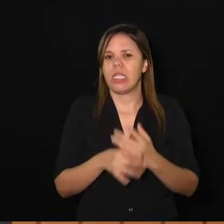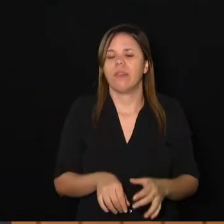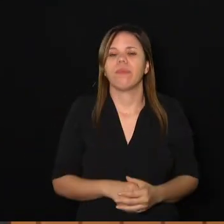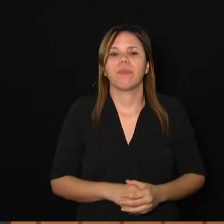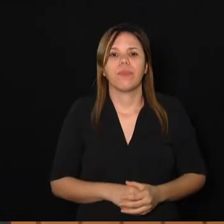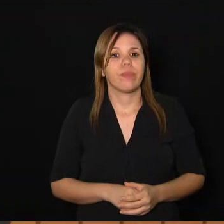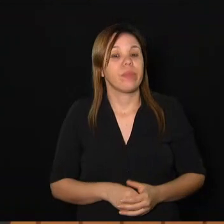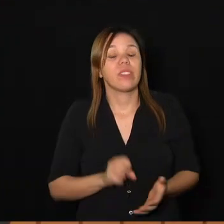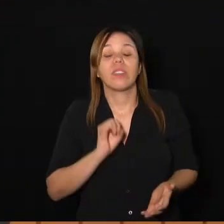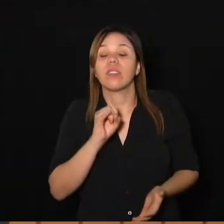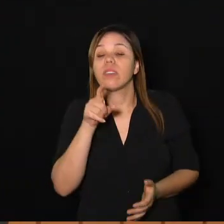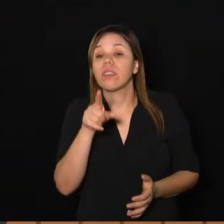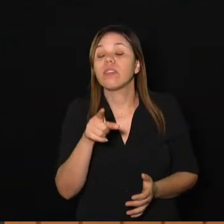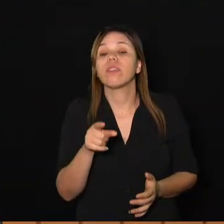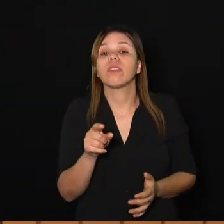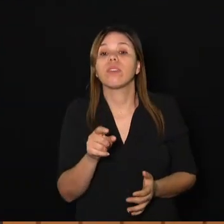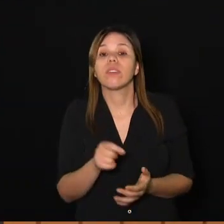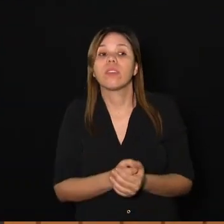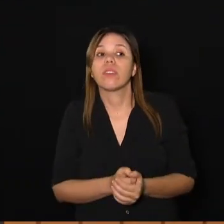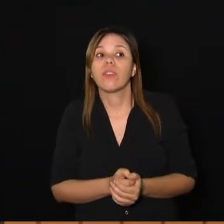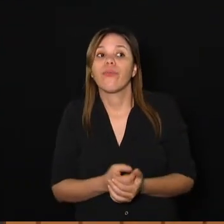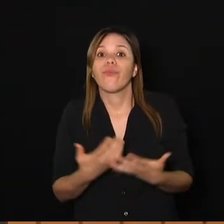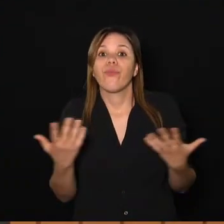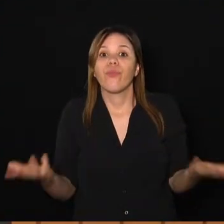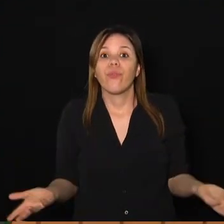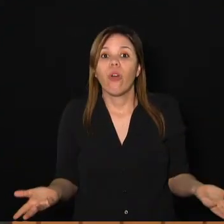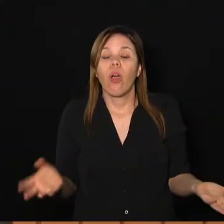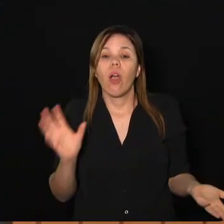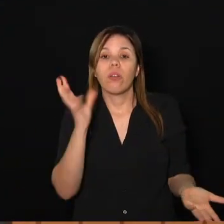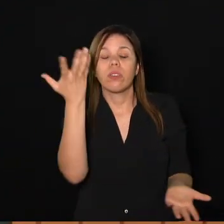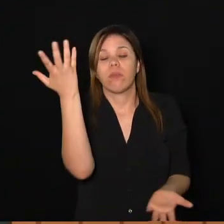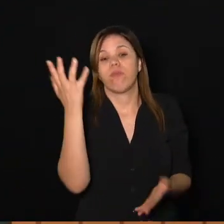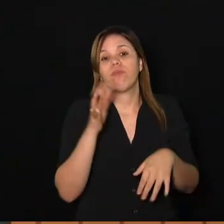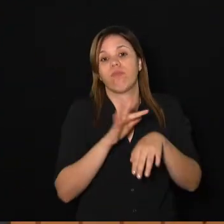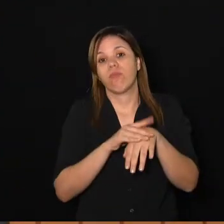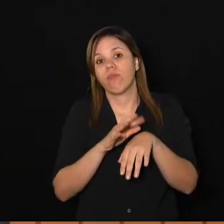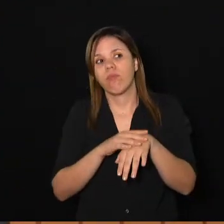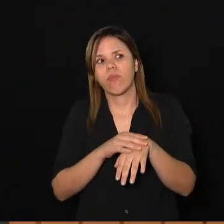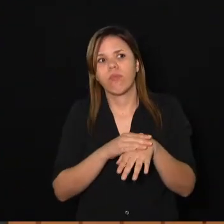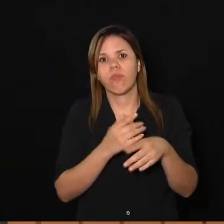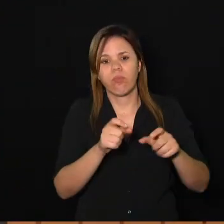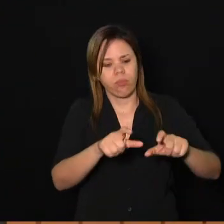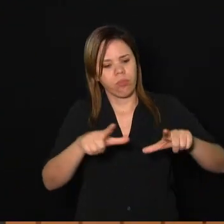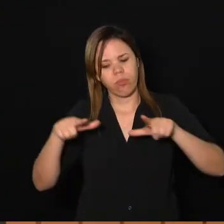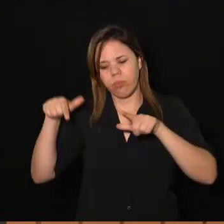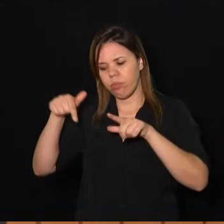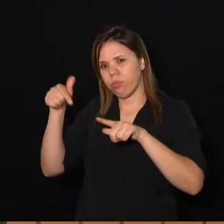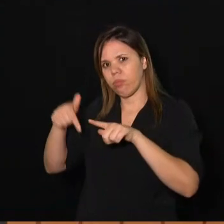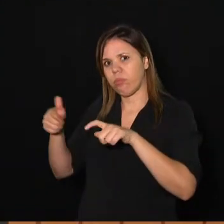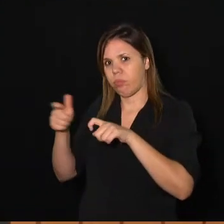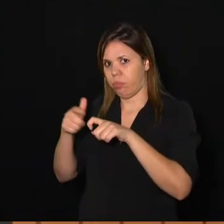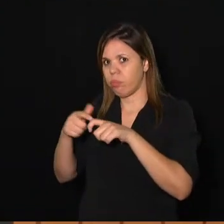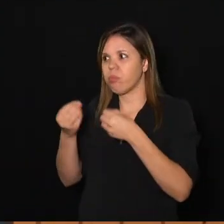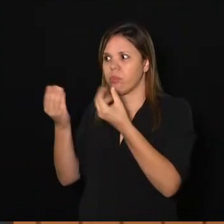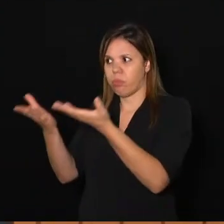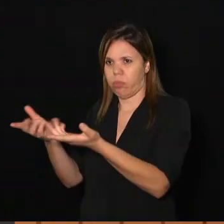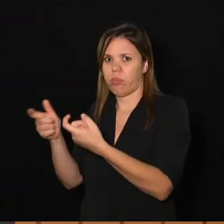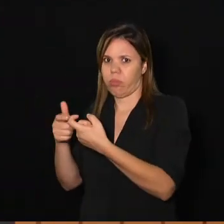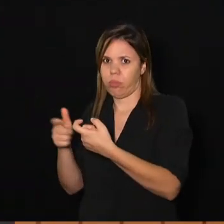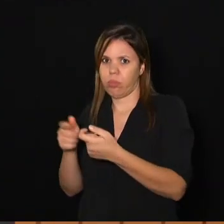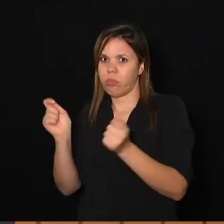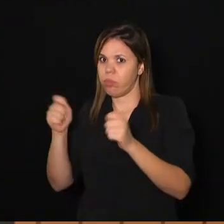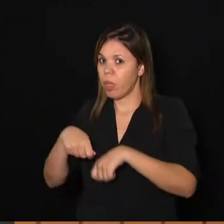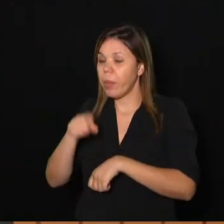que se for caso de alguma patologia se encaminha ao médico oftalmologista ao